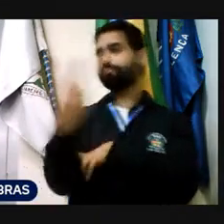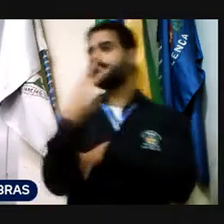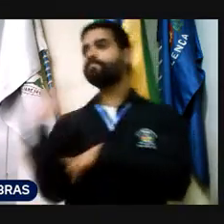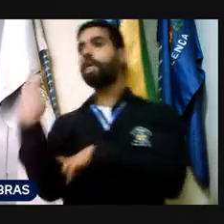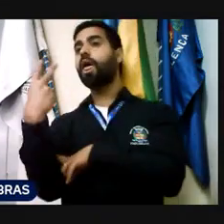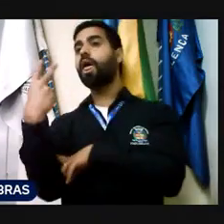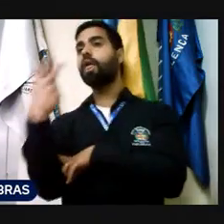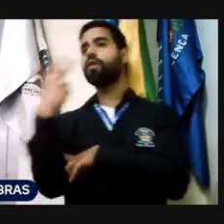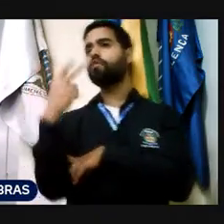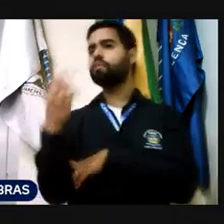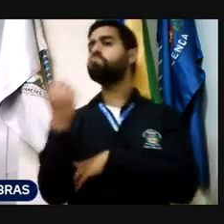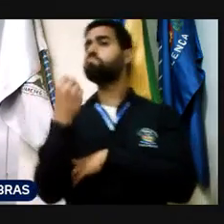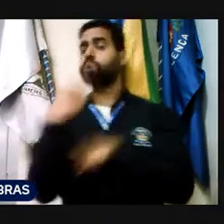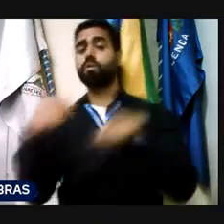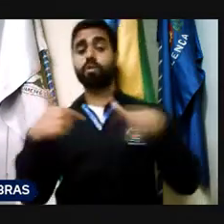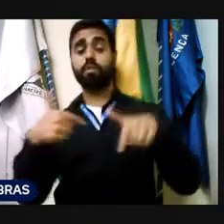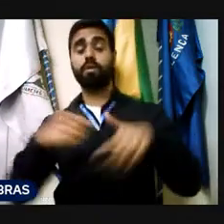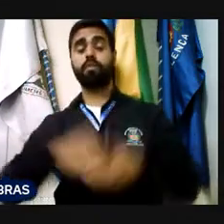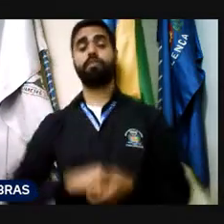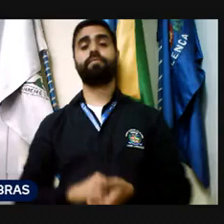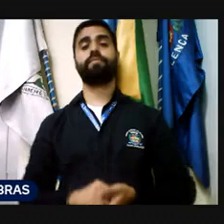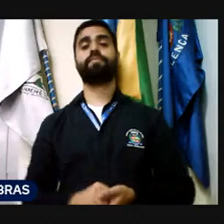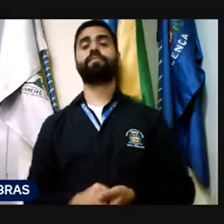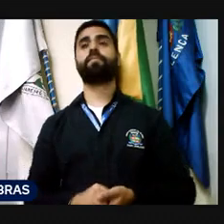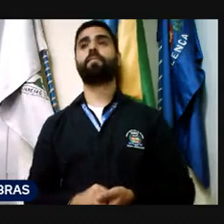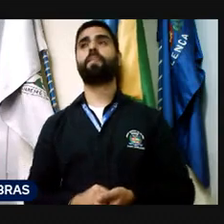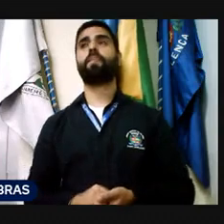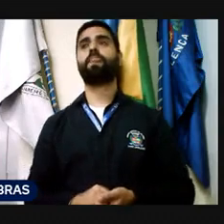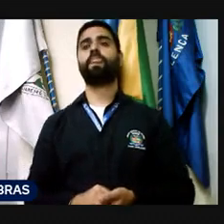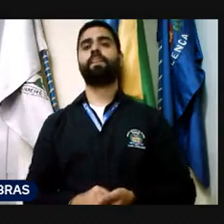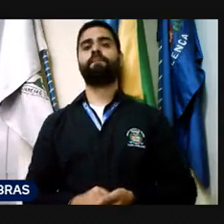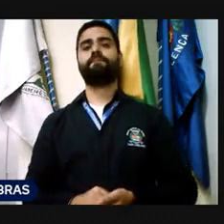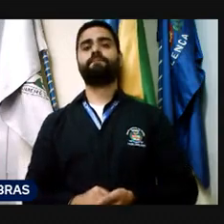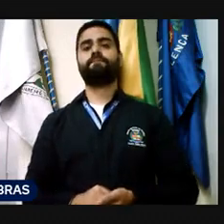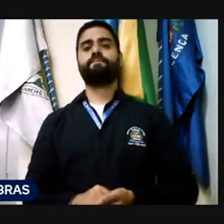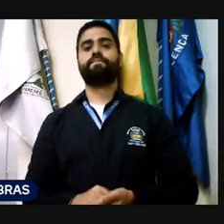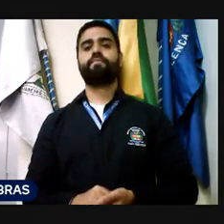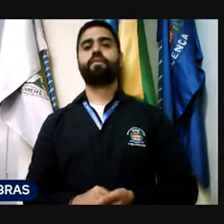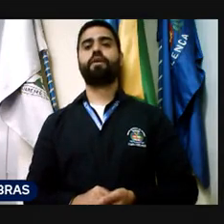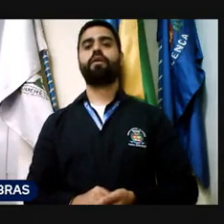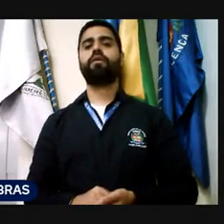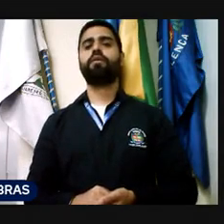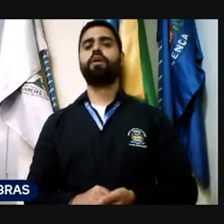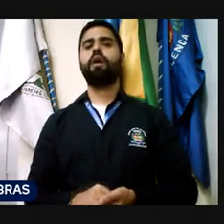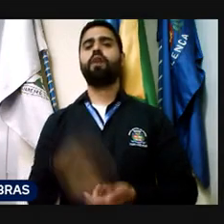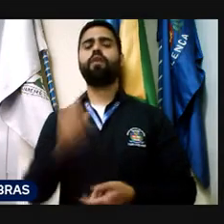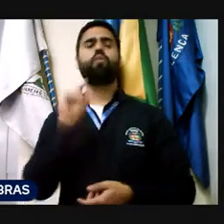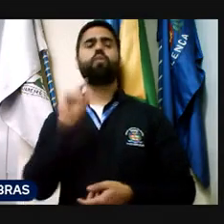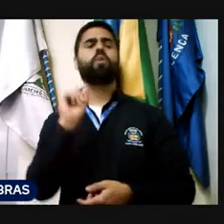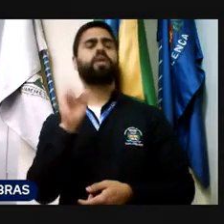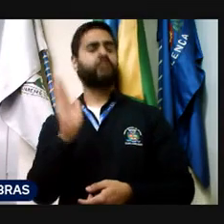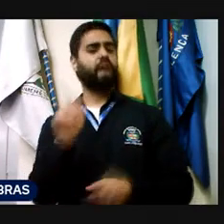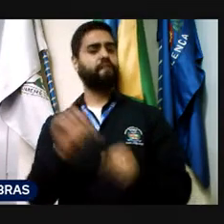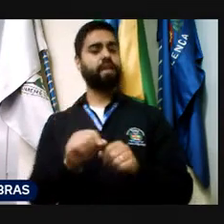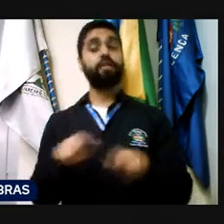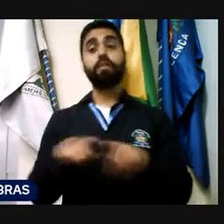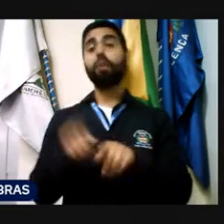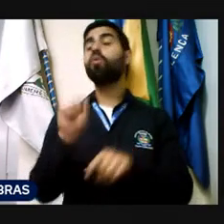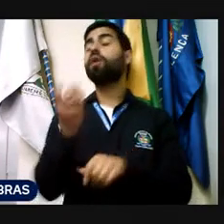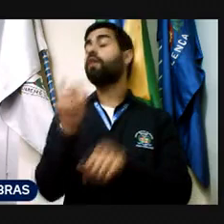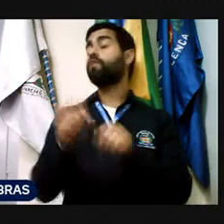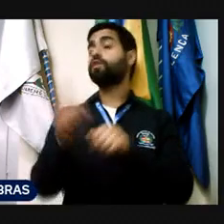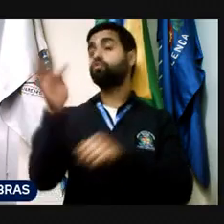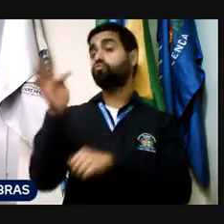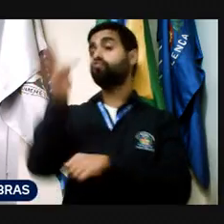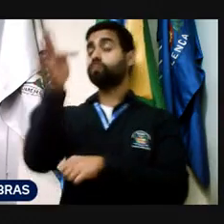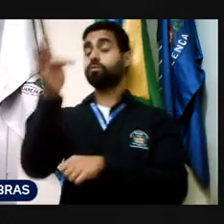comunidade Valença, com relação ao que já foi feito, o que a gente pretende fazer e o que